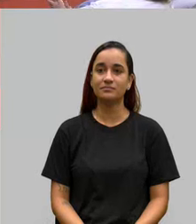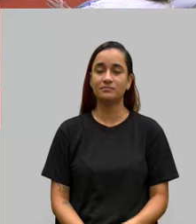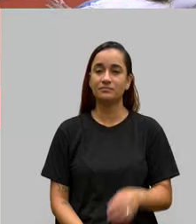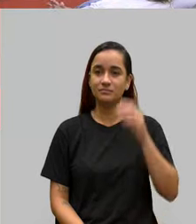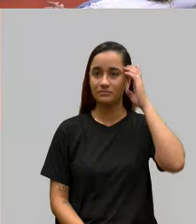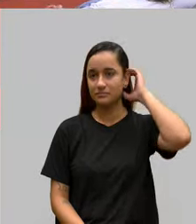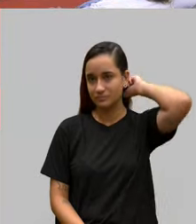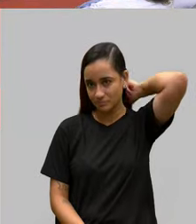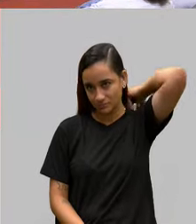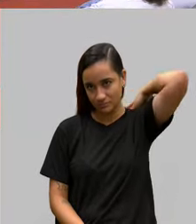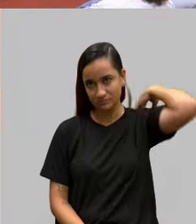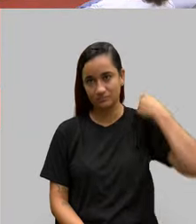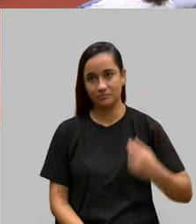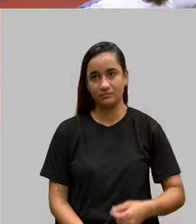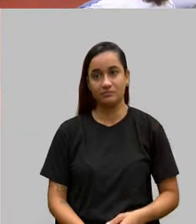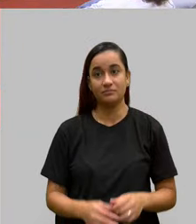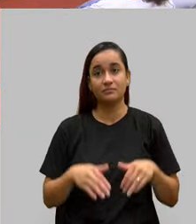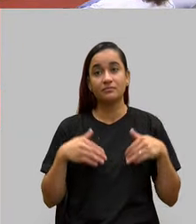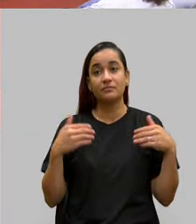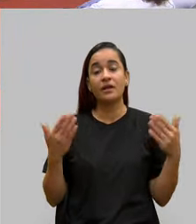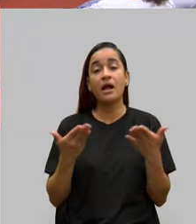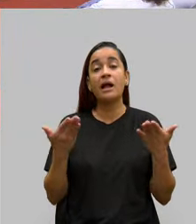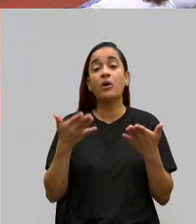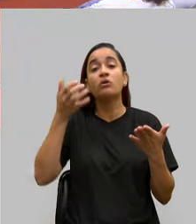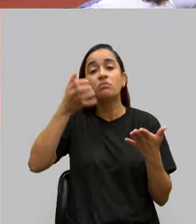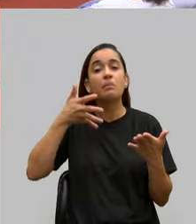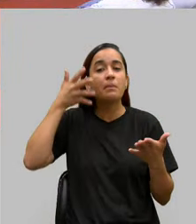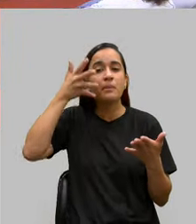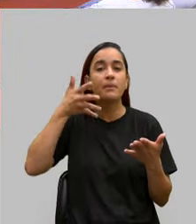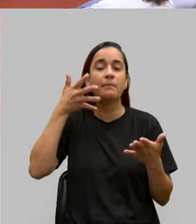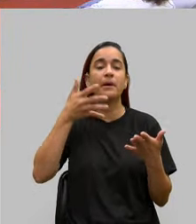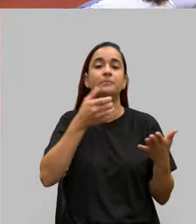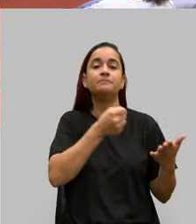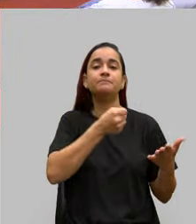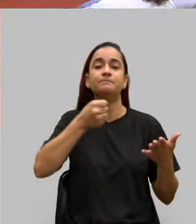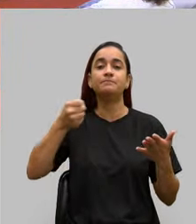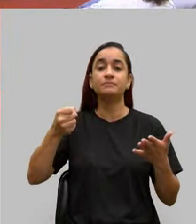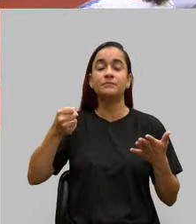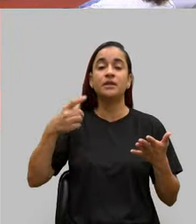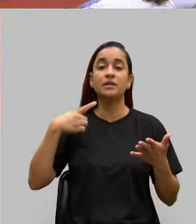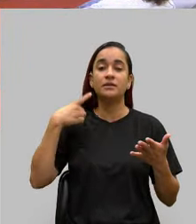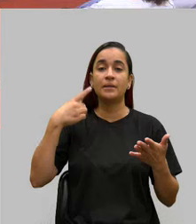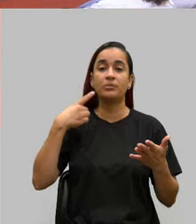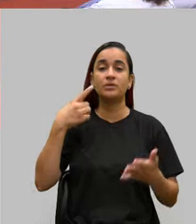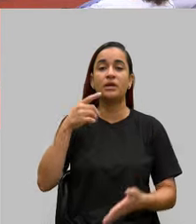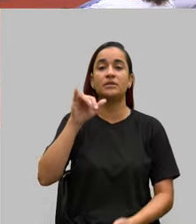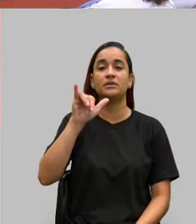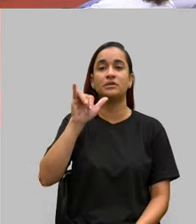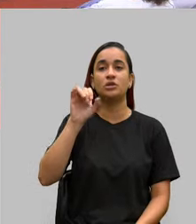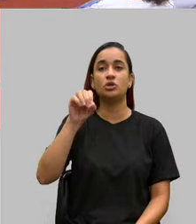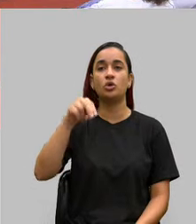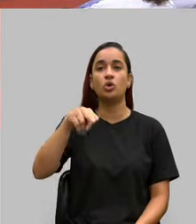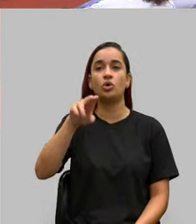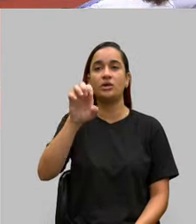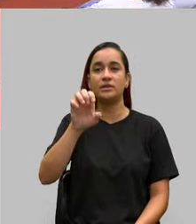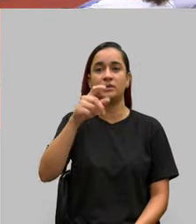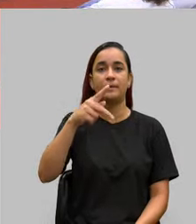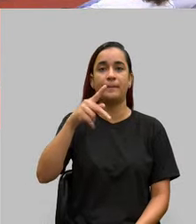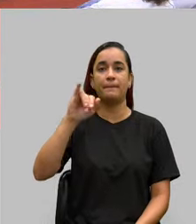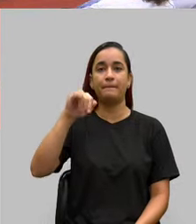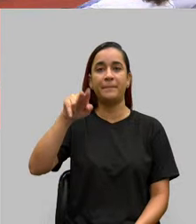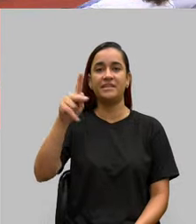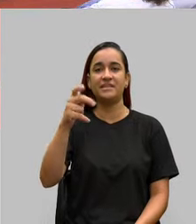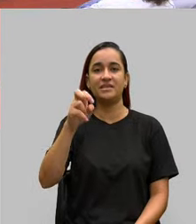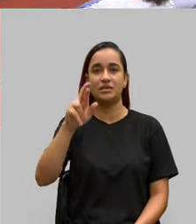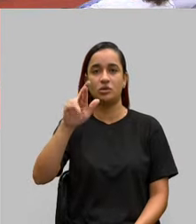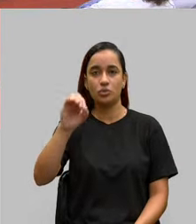nós passamos a palavra à coautora do requerimento deputada ion Pinheiro Bom dia a todas Bom dia a